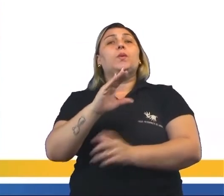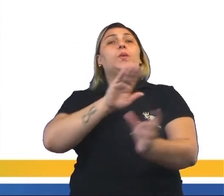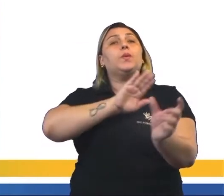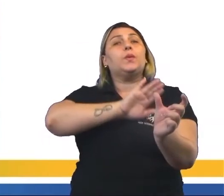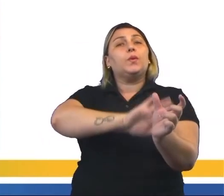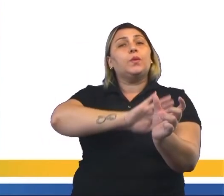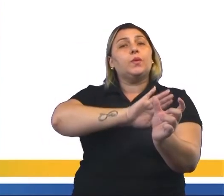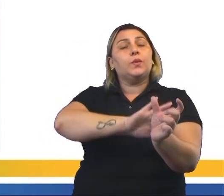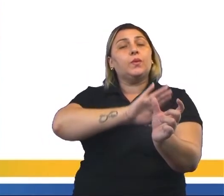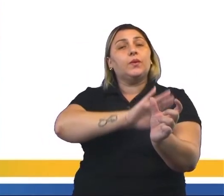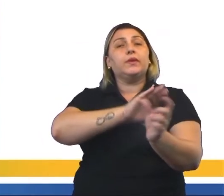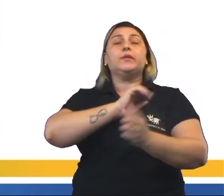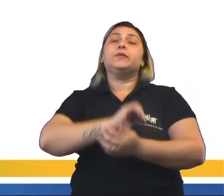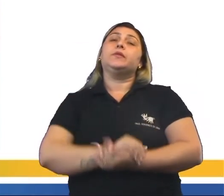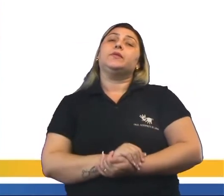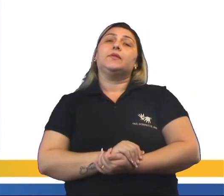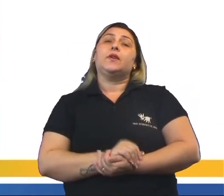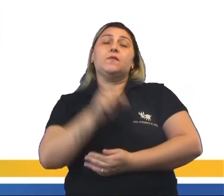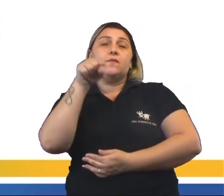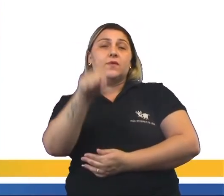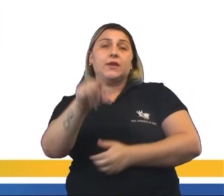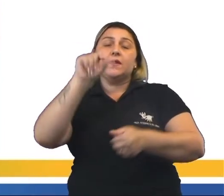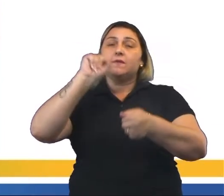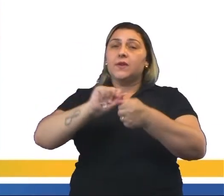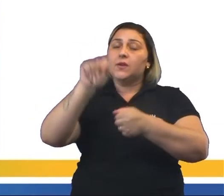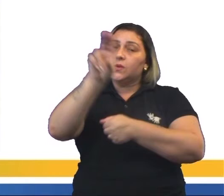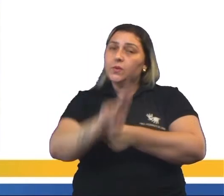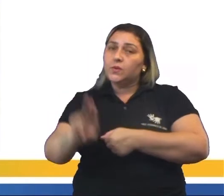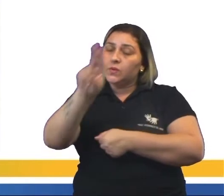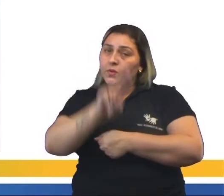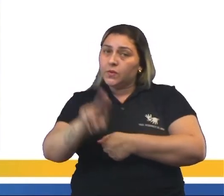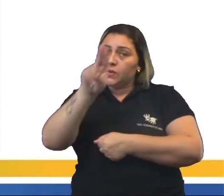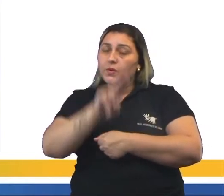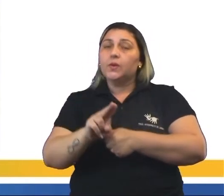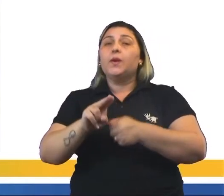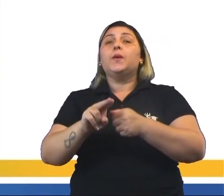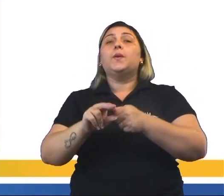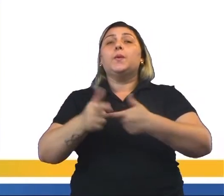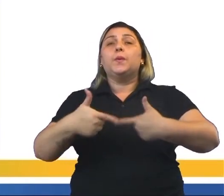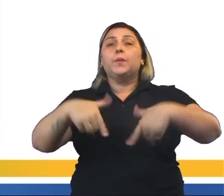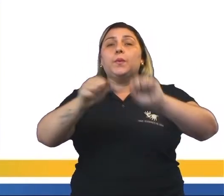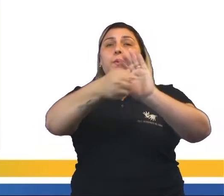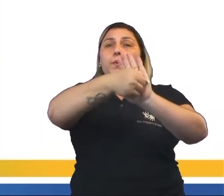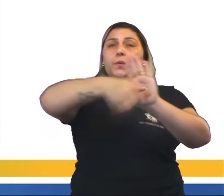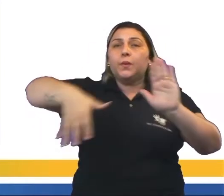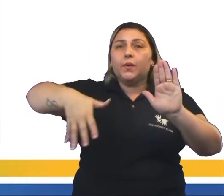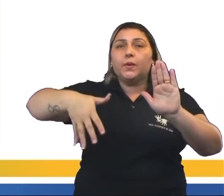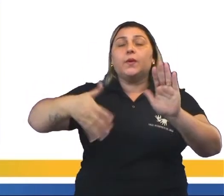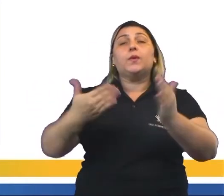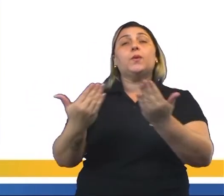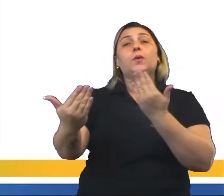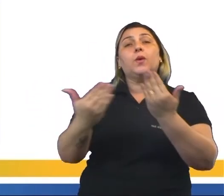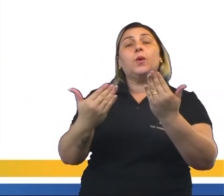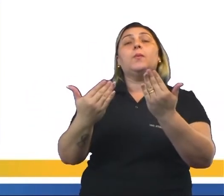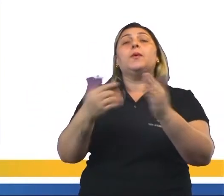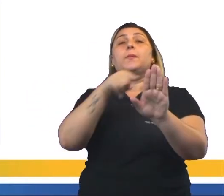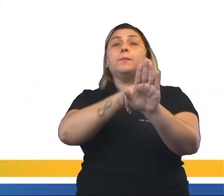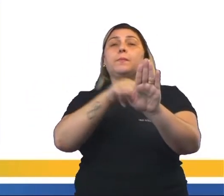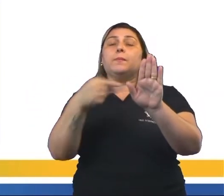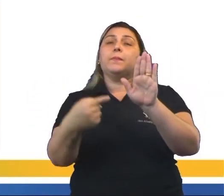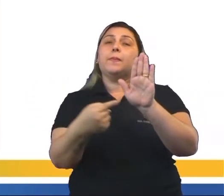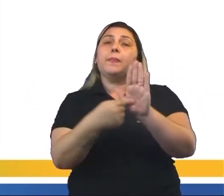que é a linguagem figurada. E você faz o uso das figuras de linguagem, comparações,